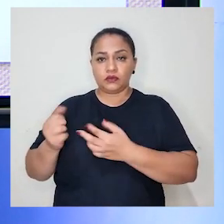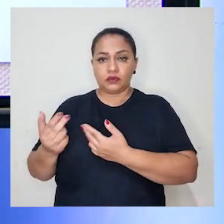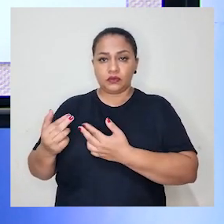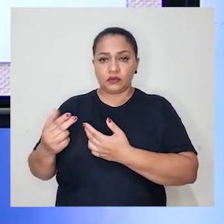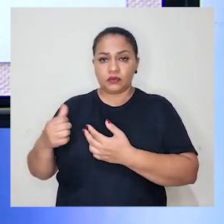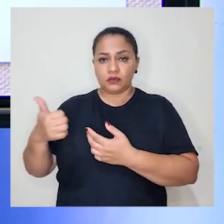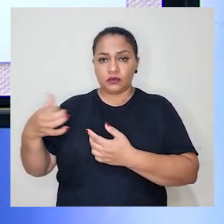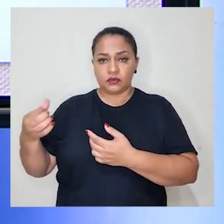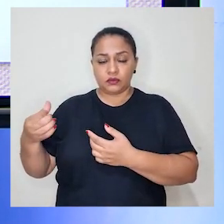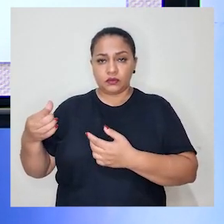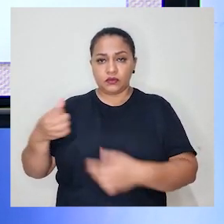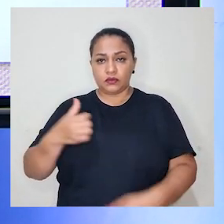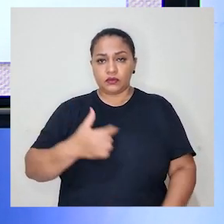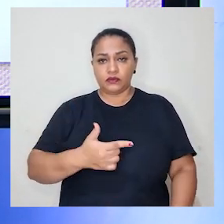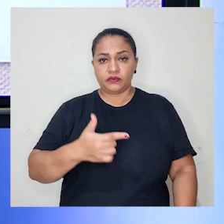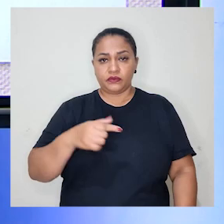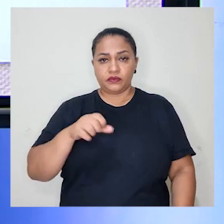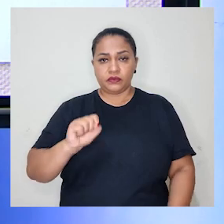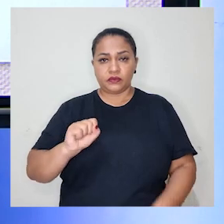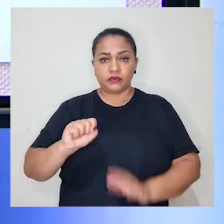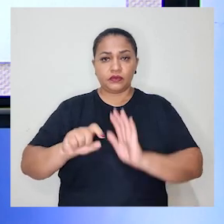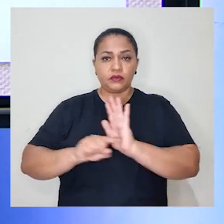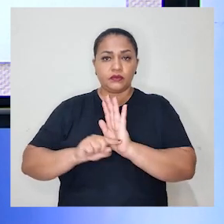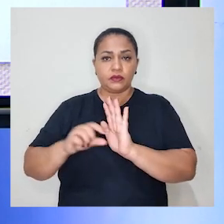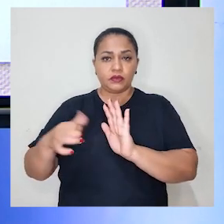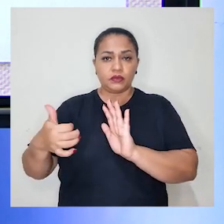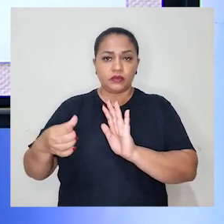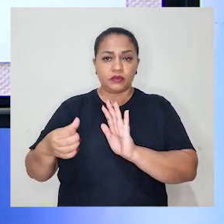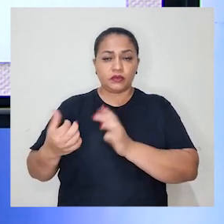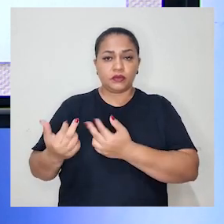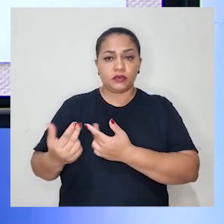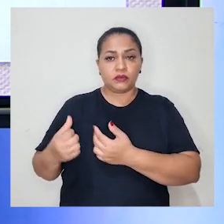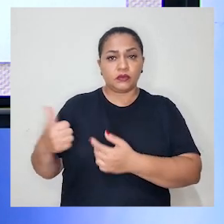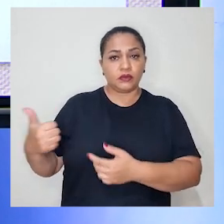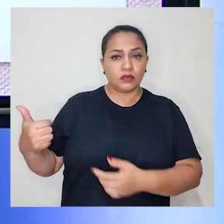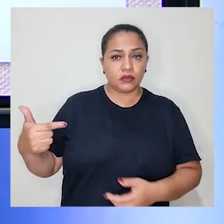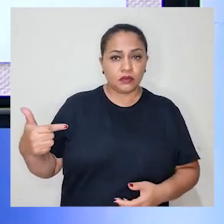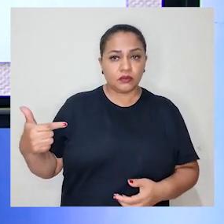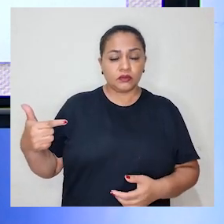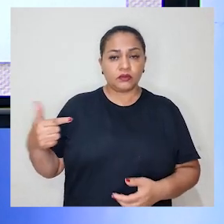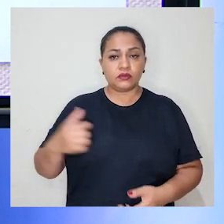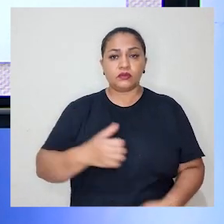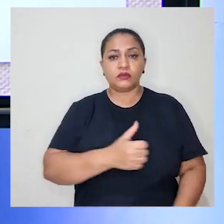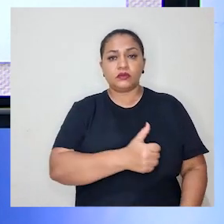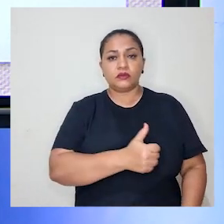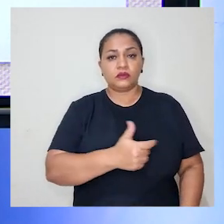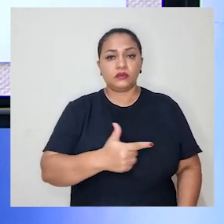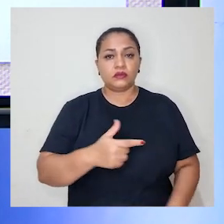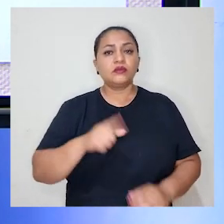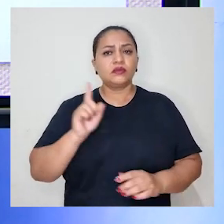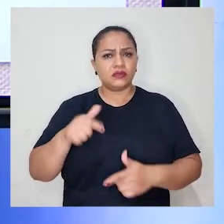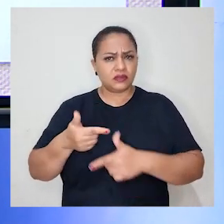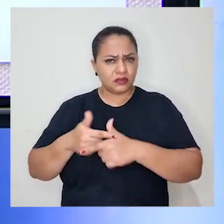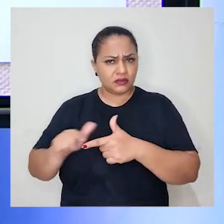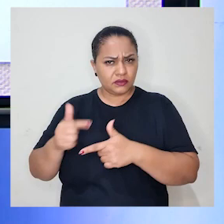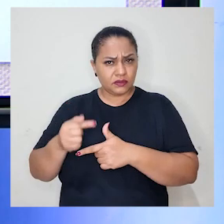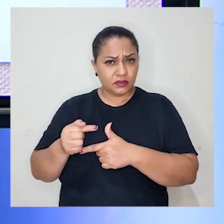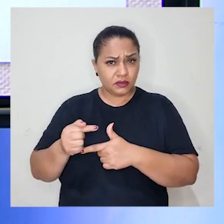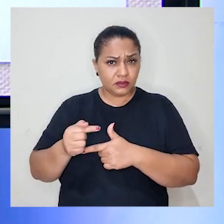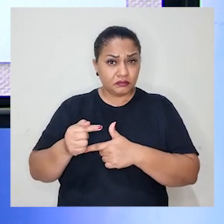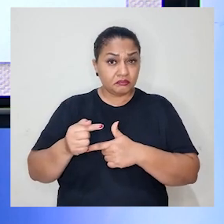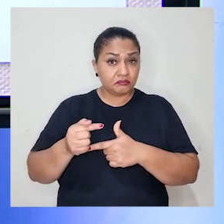16, 28 menos 16 dá 12. 12 é divisível por